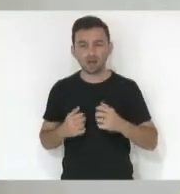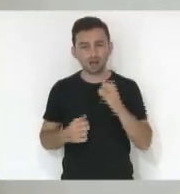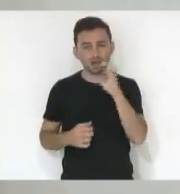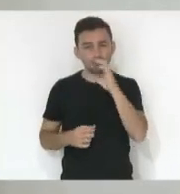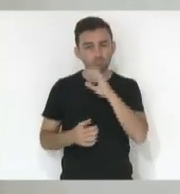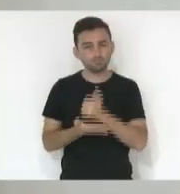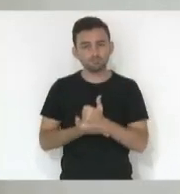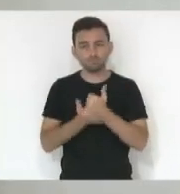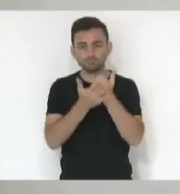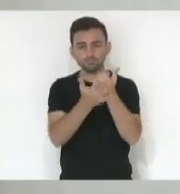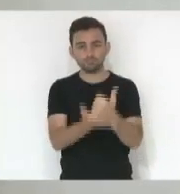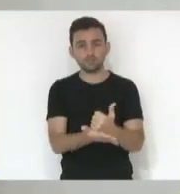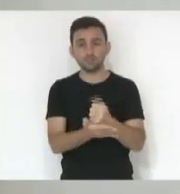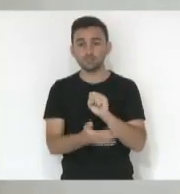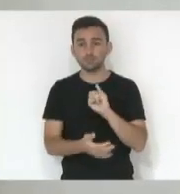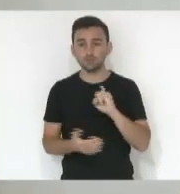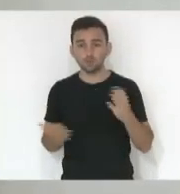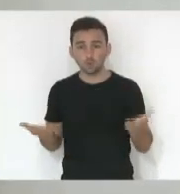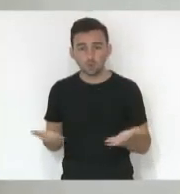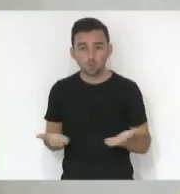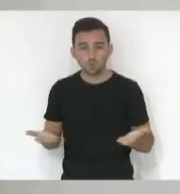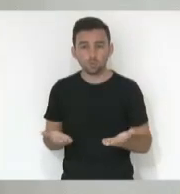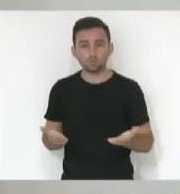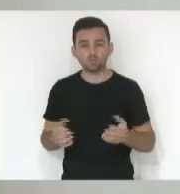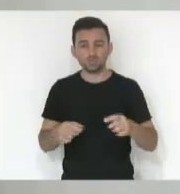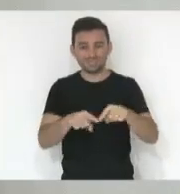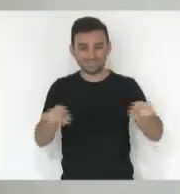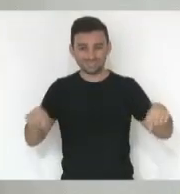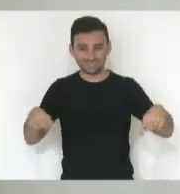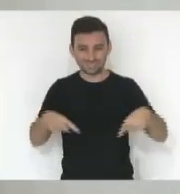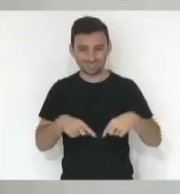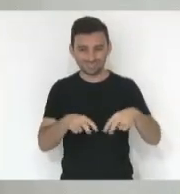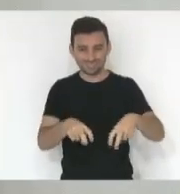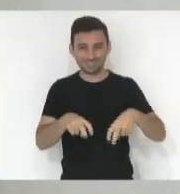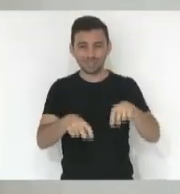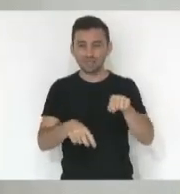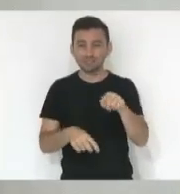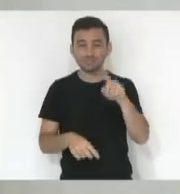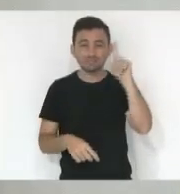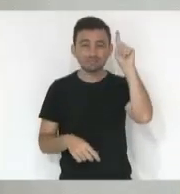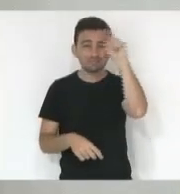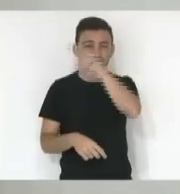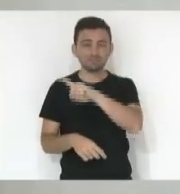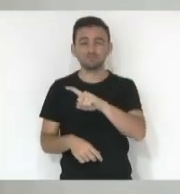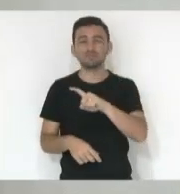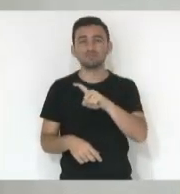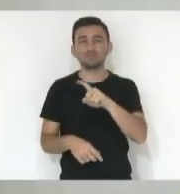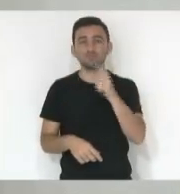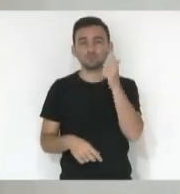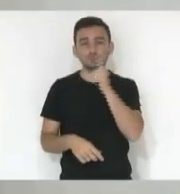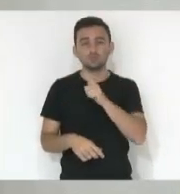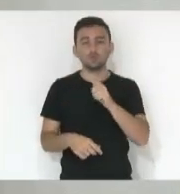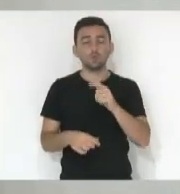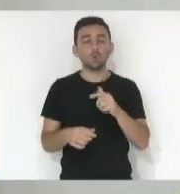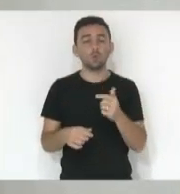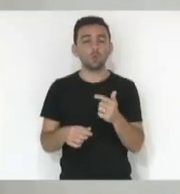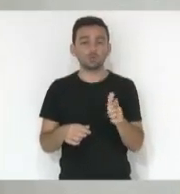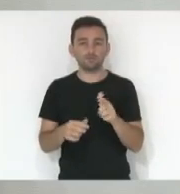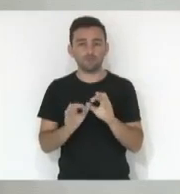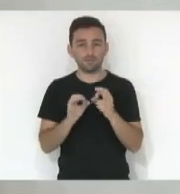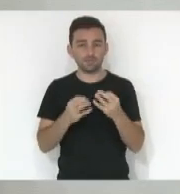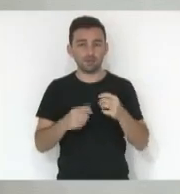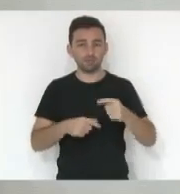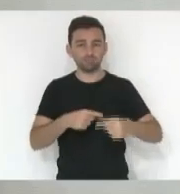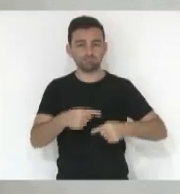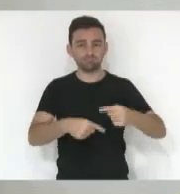porque se hoje as propriedades rurais já encontram grande dificuldade para fazer o seu sucessor familiar, ou